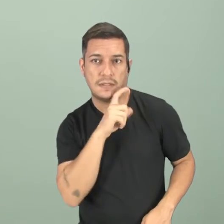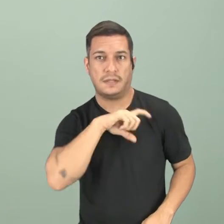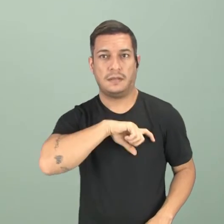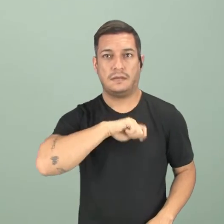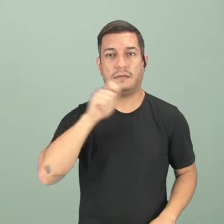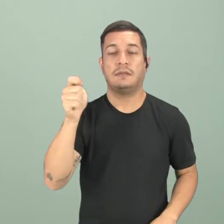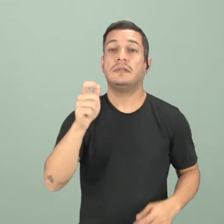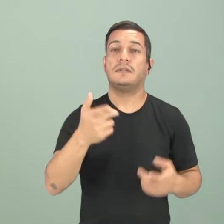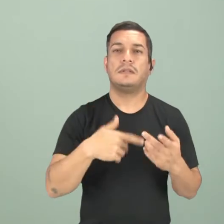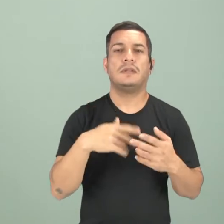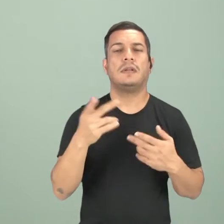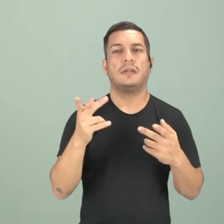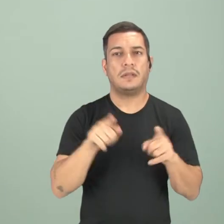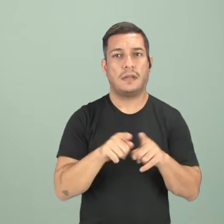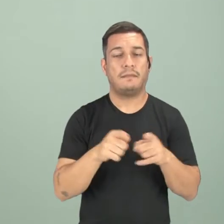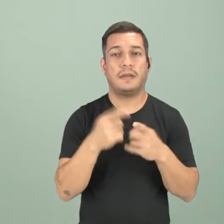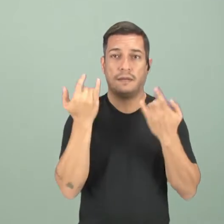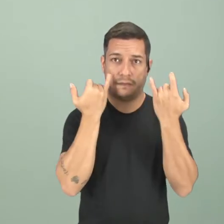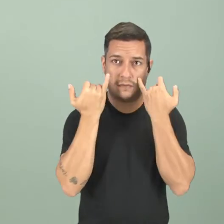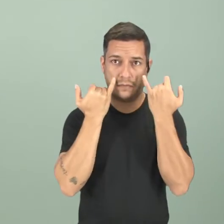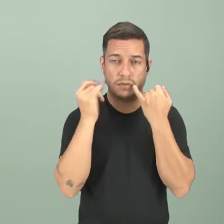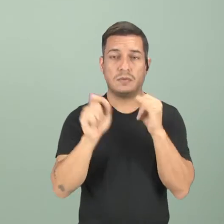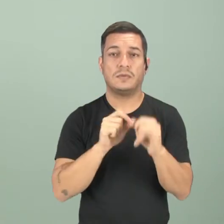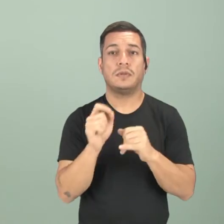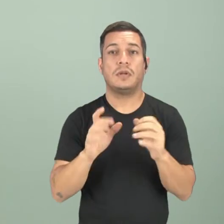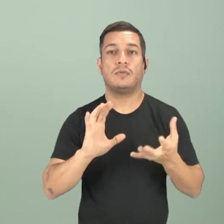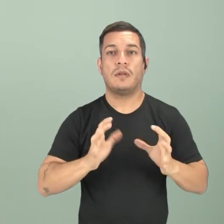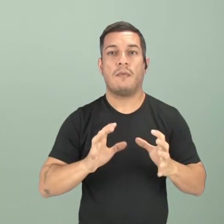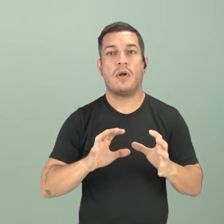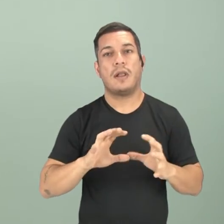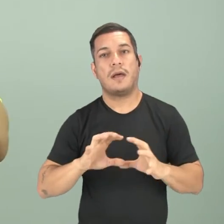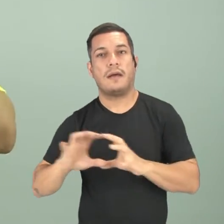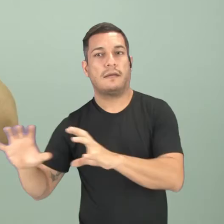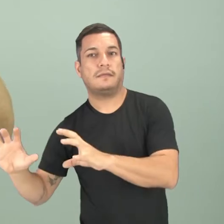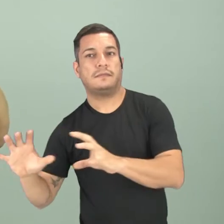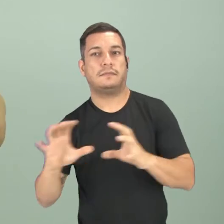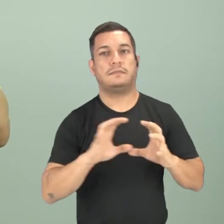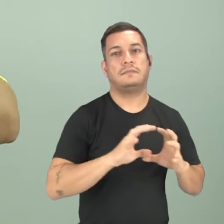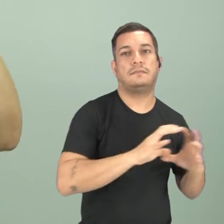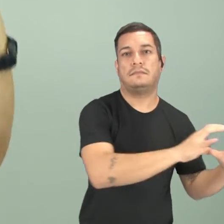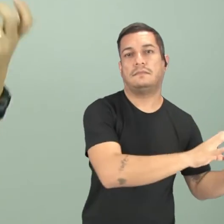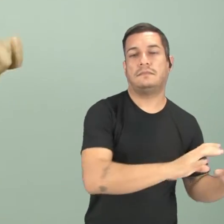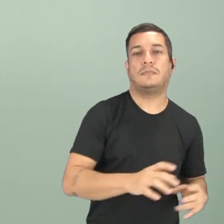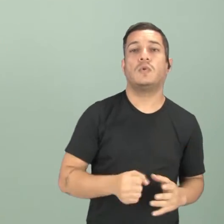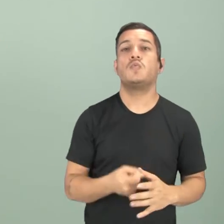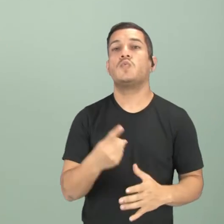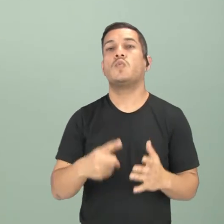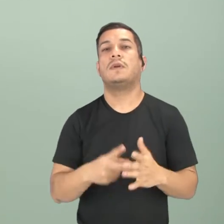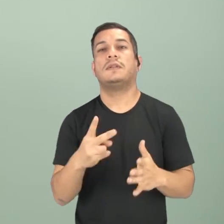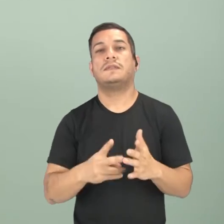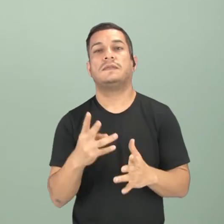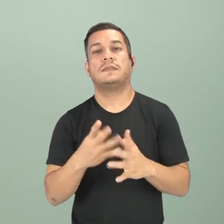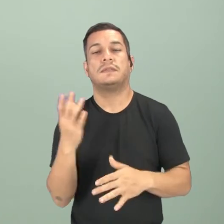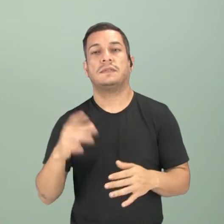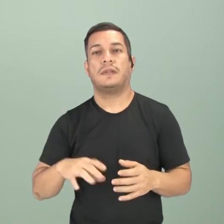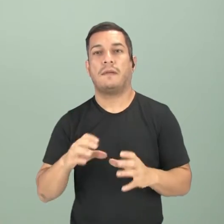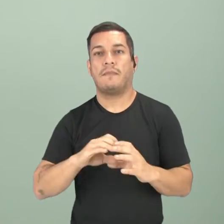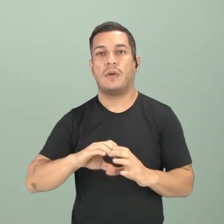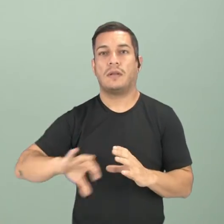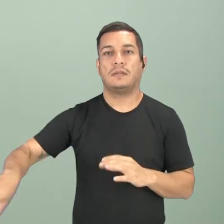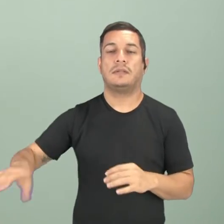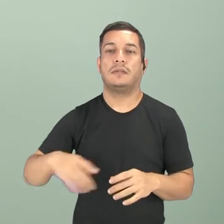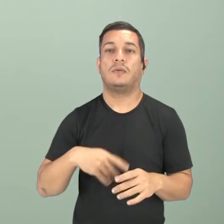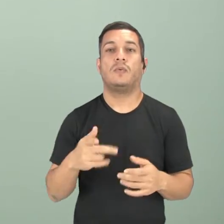ainda mensura os dados relacionados à questão de quando a bola sai em lateral, de quantas vezes a bola sai em escanteio, ou de quantos